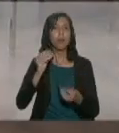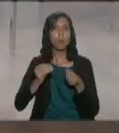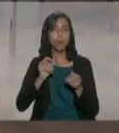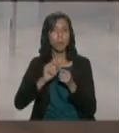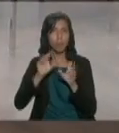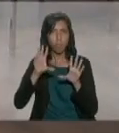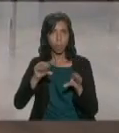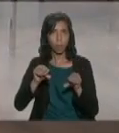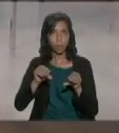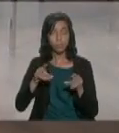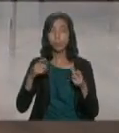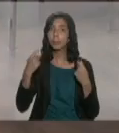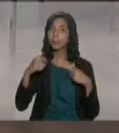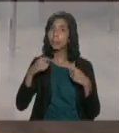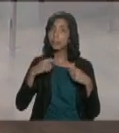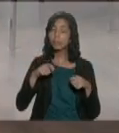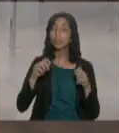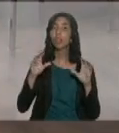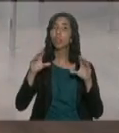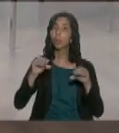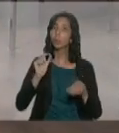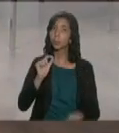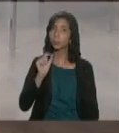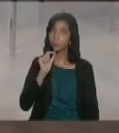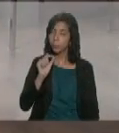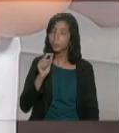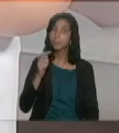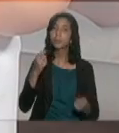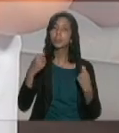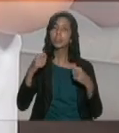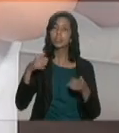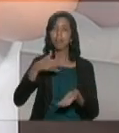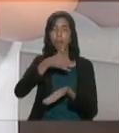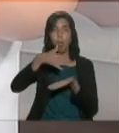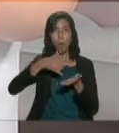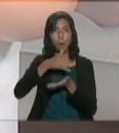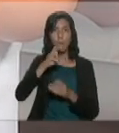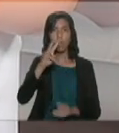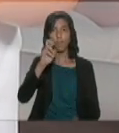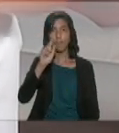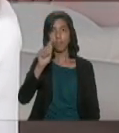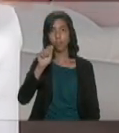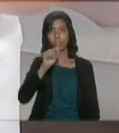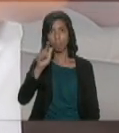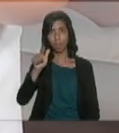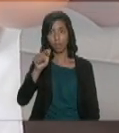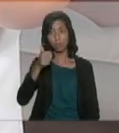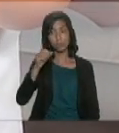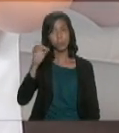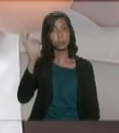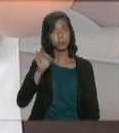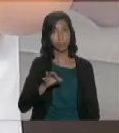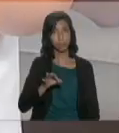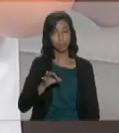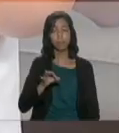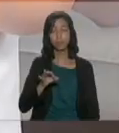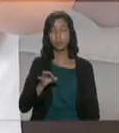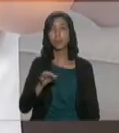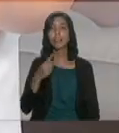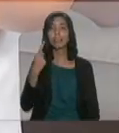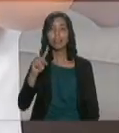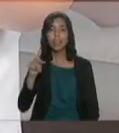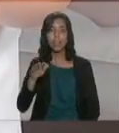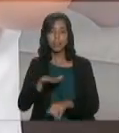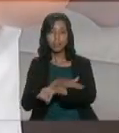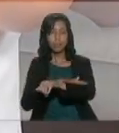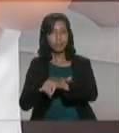desse toque? Então, tem que ser um toque... Primeiro, a Chantala tem que ser feita com óleo vegetal, 100% vegetal, para você não